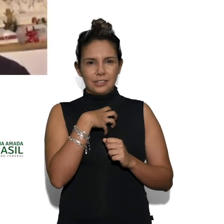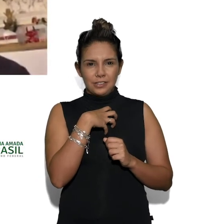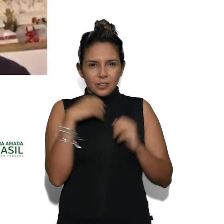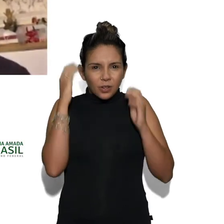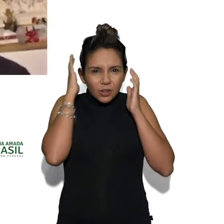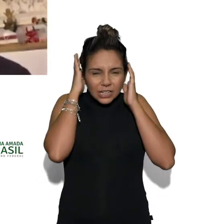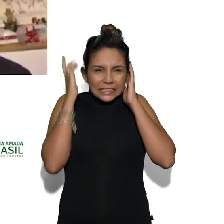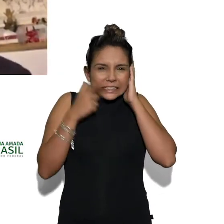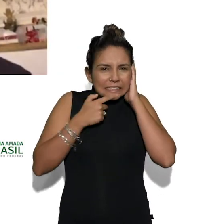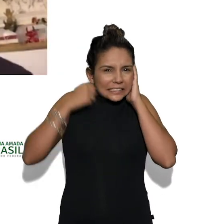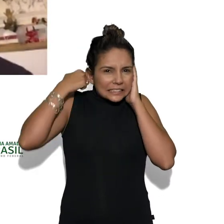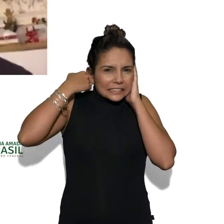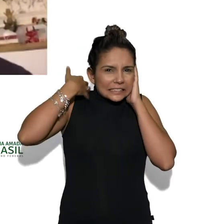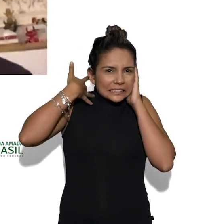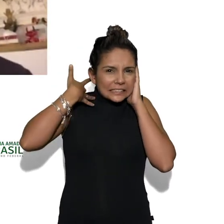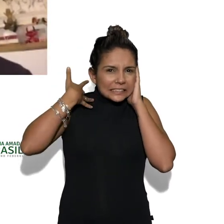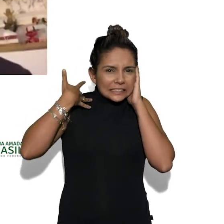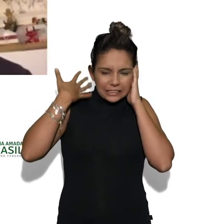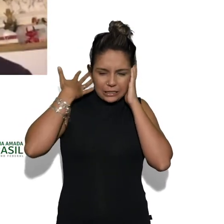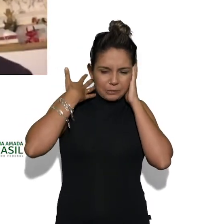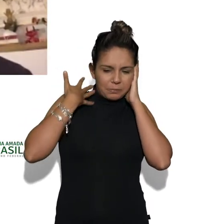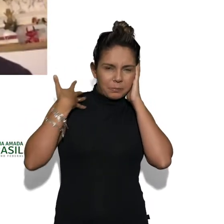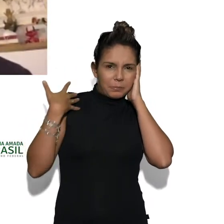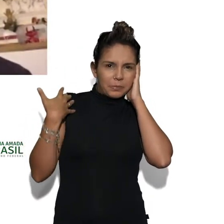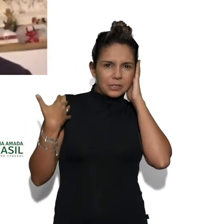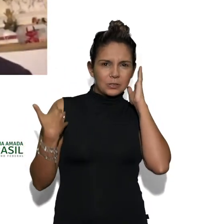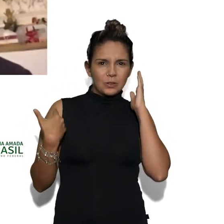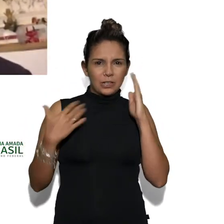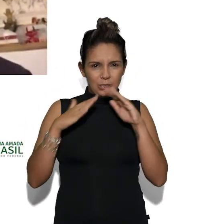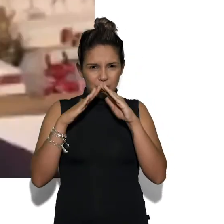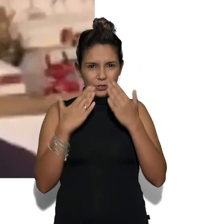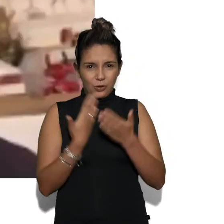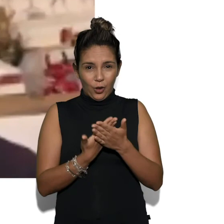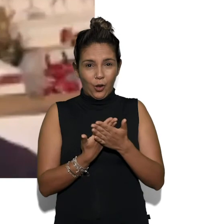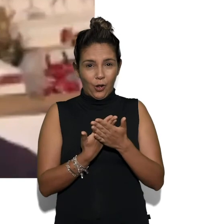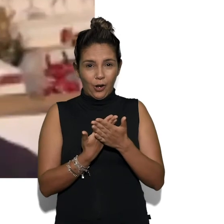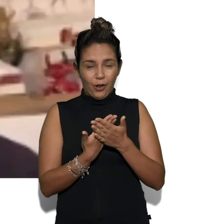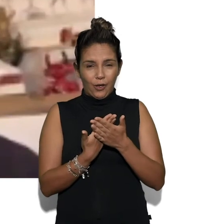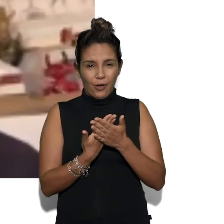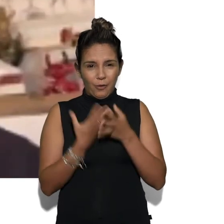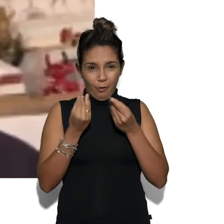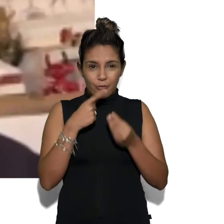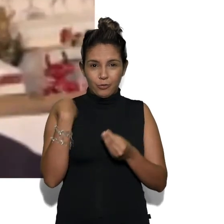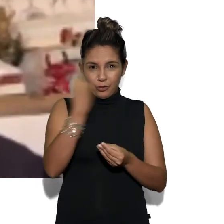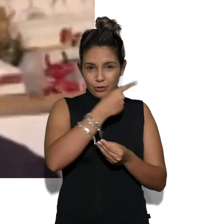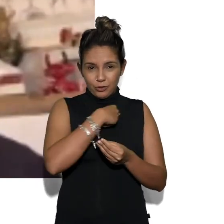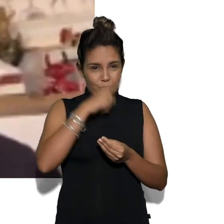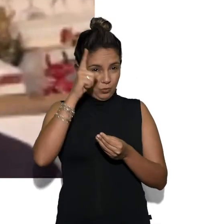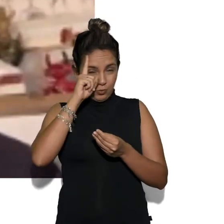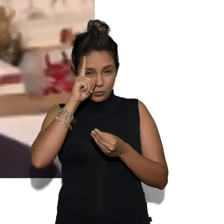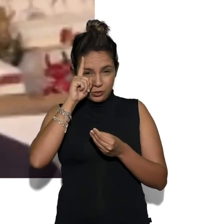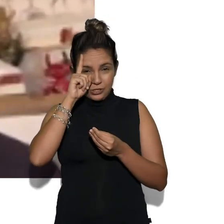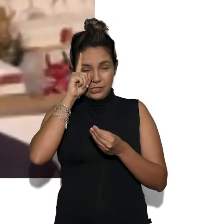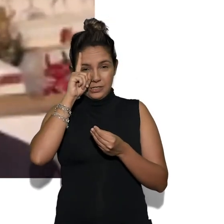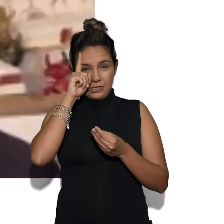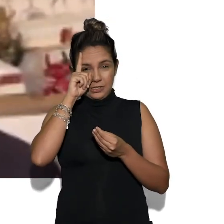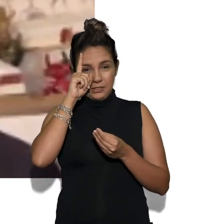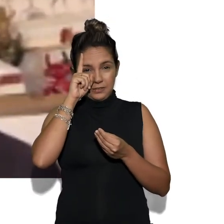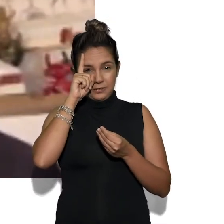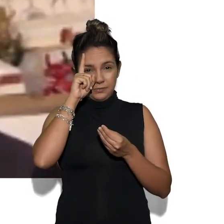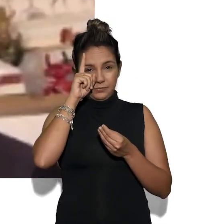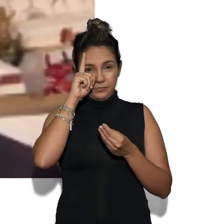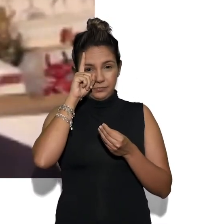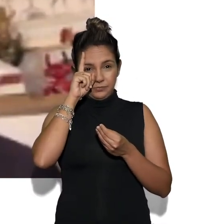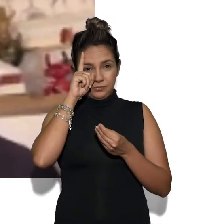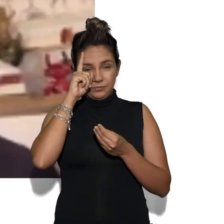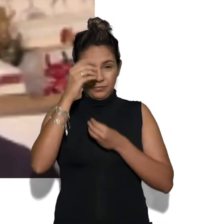e nós sangrávamos pelo pescoço abaixo e saíamos das escolas, muitos de nós, todos os dias, saíamos das escolas